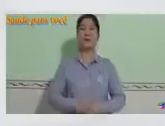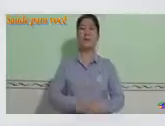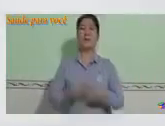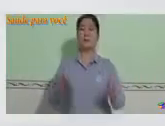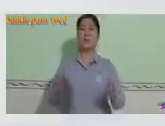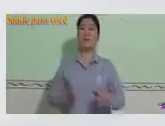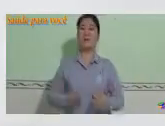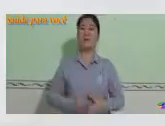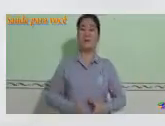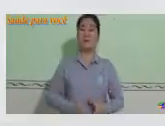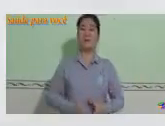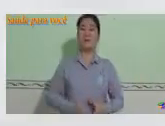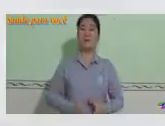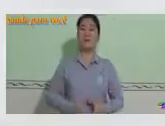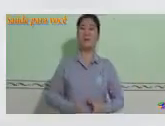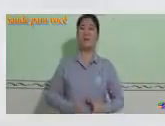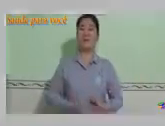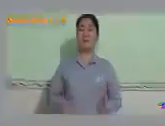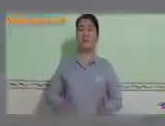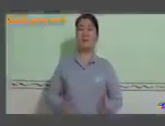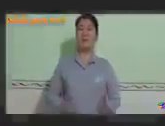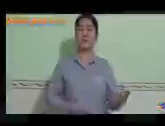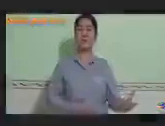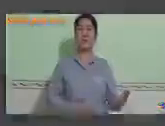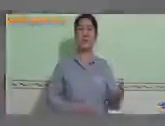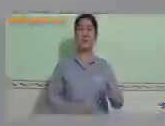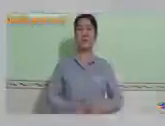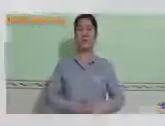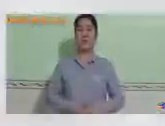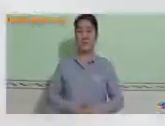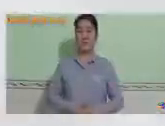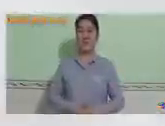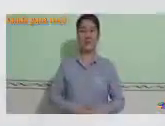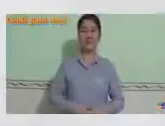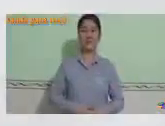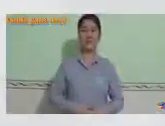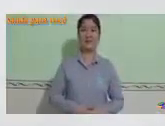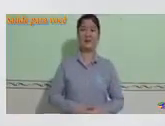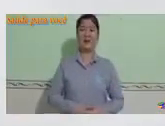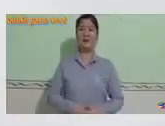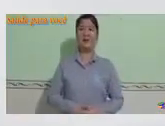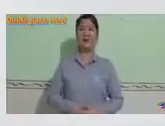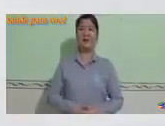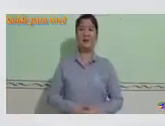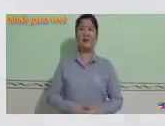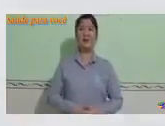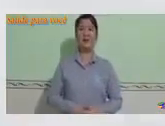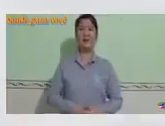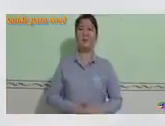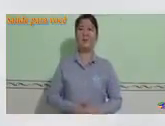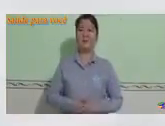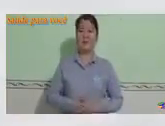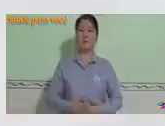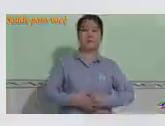de cabos. Ponto e vírgula. Puxar os puxadores para baixo, vírgula, até que as mãos se toquem em frente da cintura, vírgula, mantendo